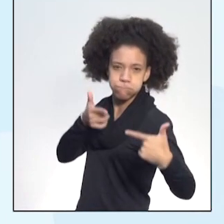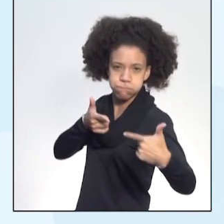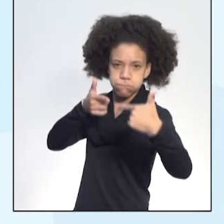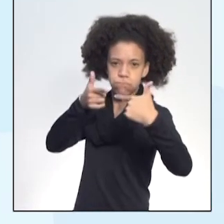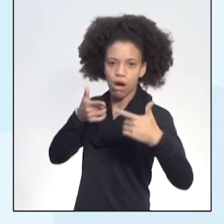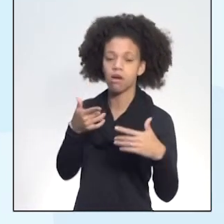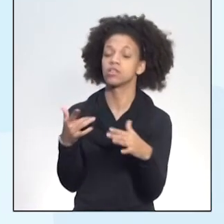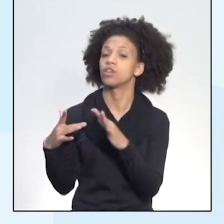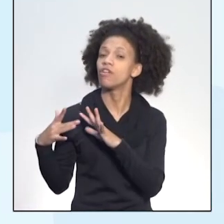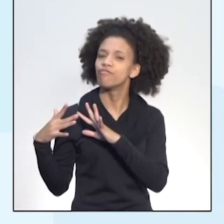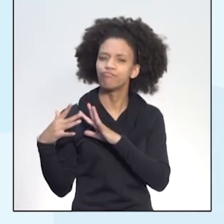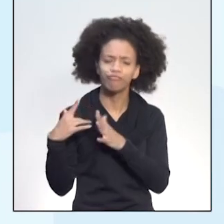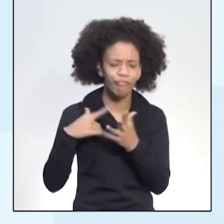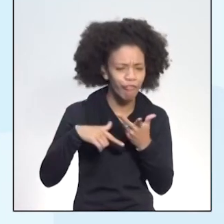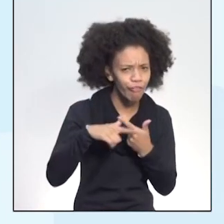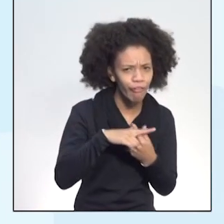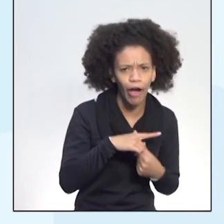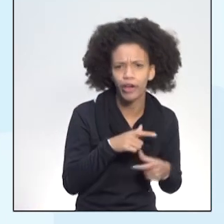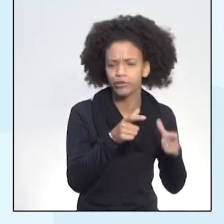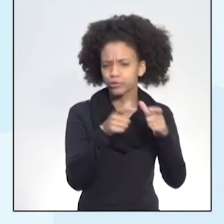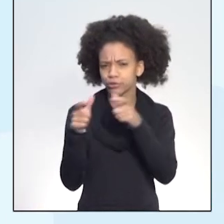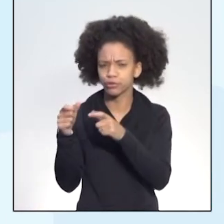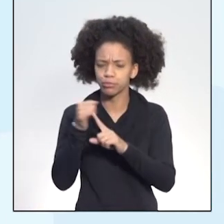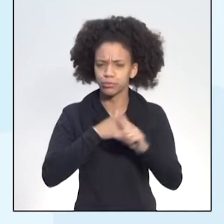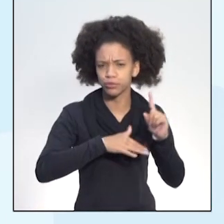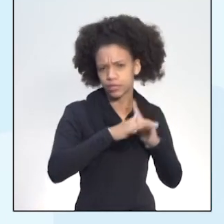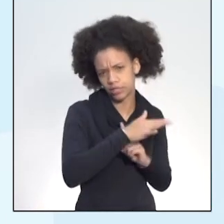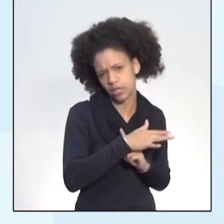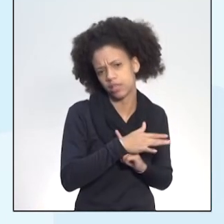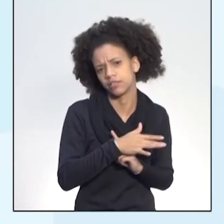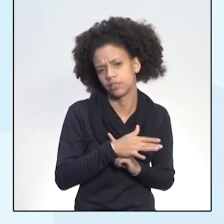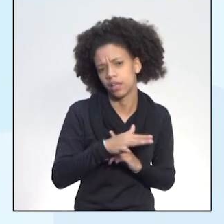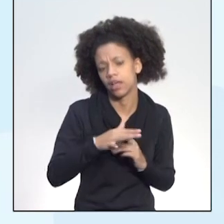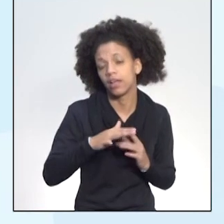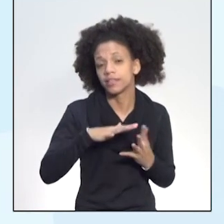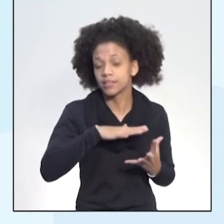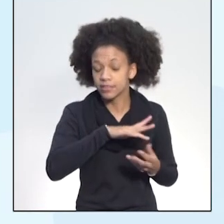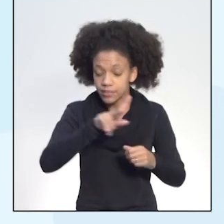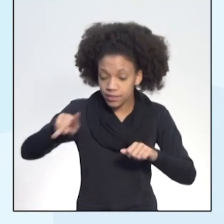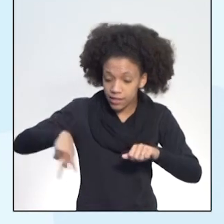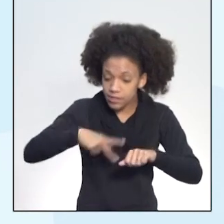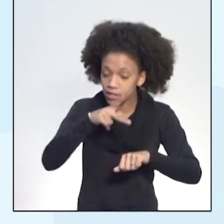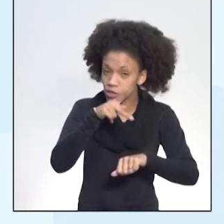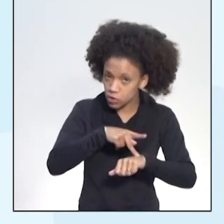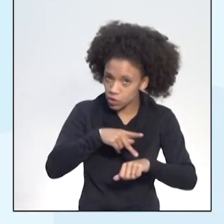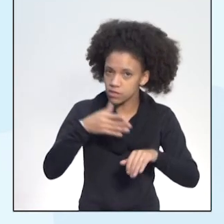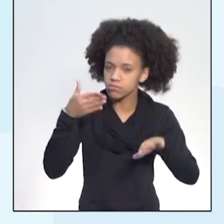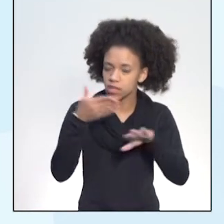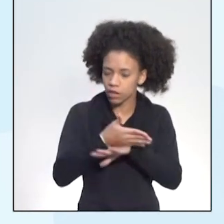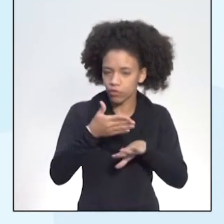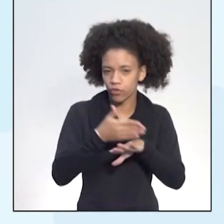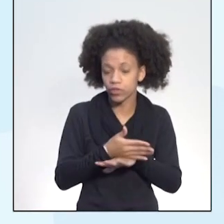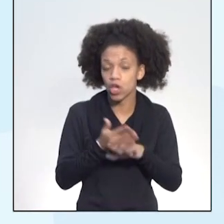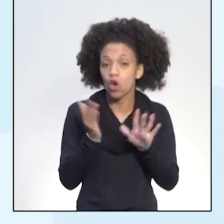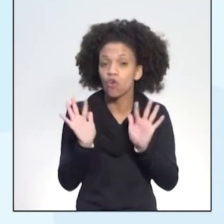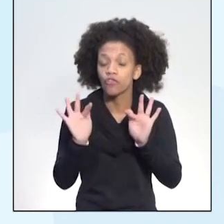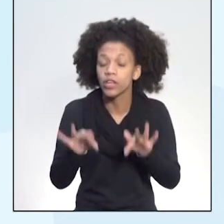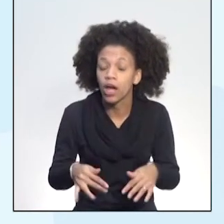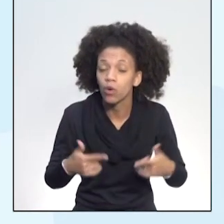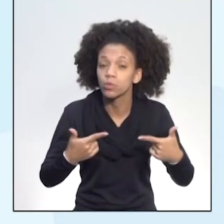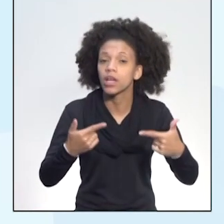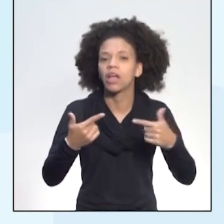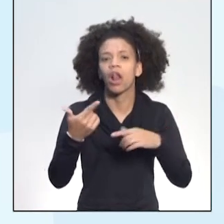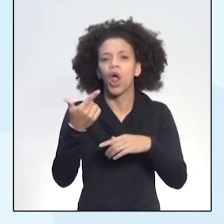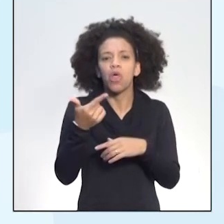diversos setores e grupos sociais das nações envolvidas. Com o fim da guerra, não houve uma